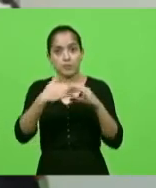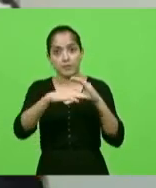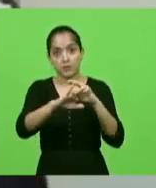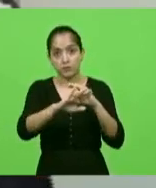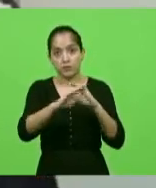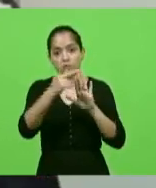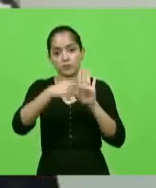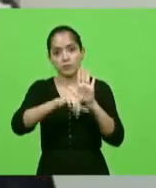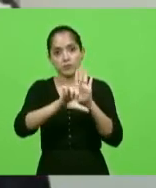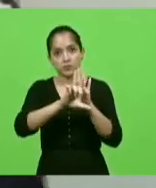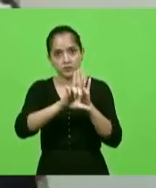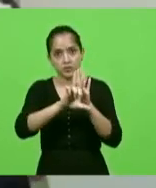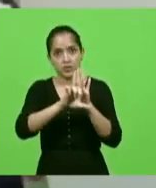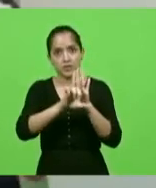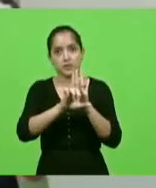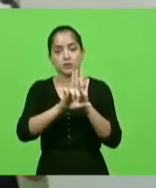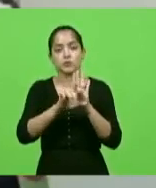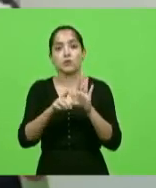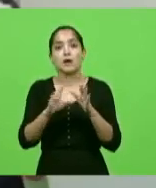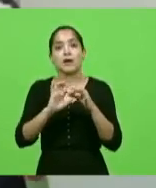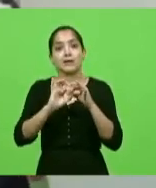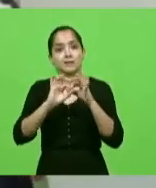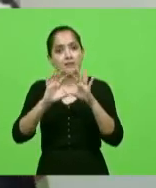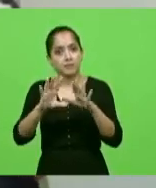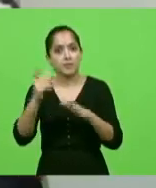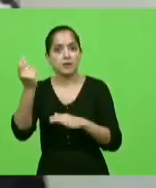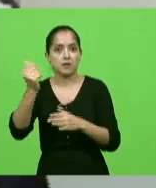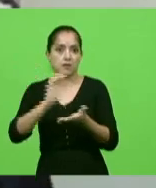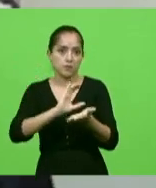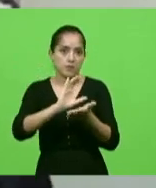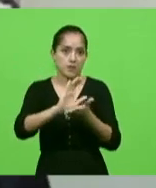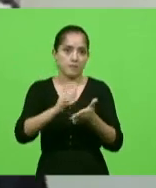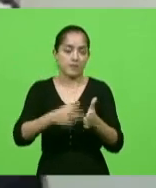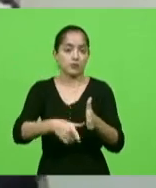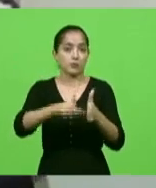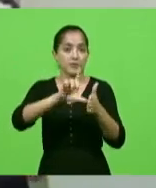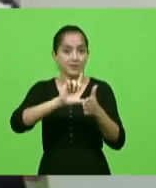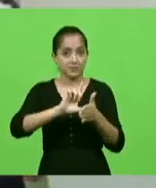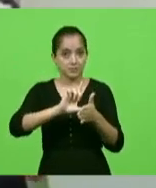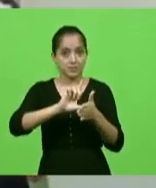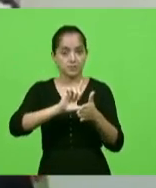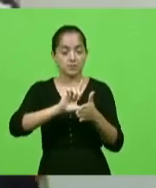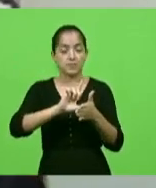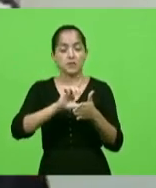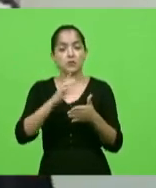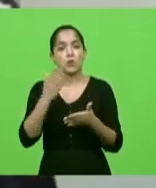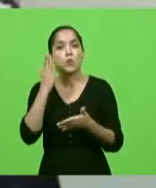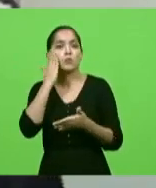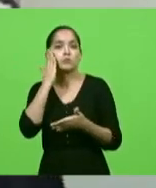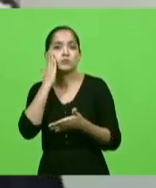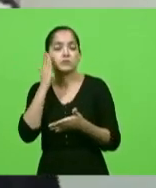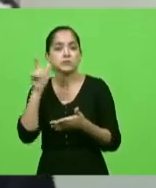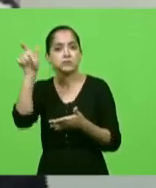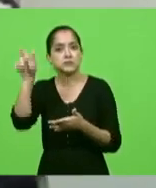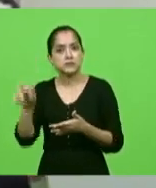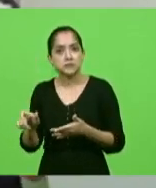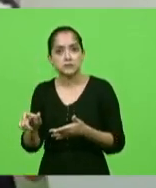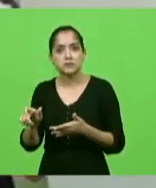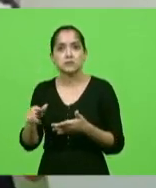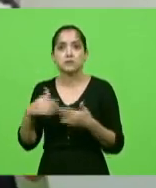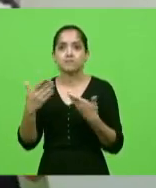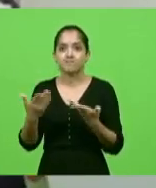envio de um projeto de lei destinado a autorizar os pagamentos antecipados igualmente o suposto conhecimento do governador